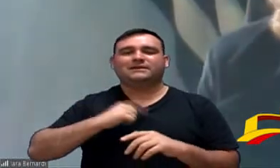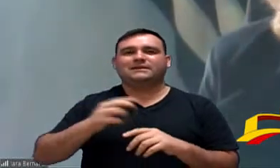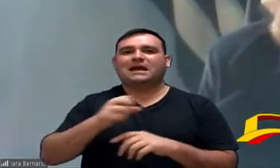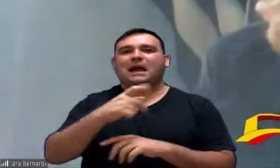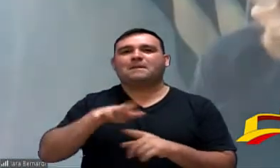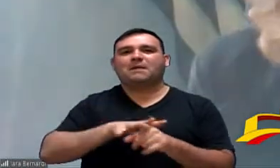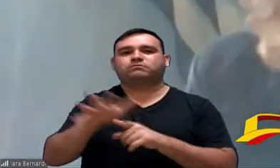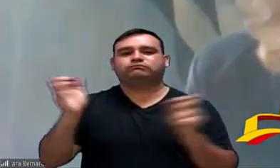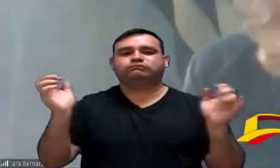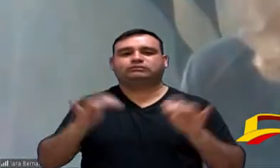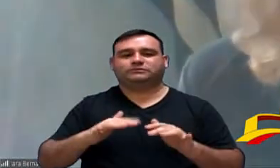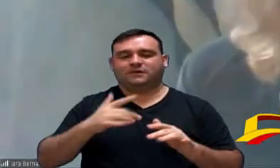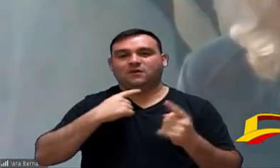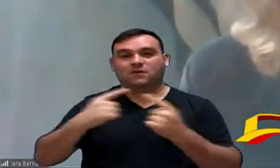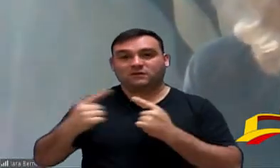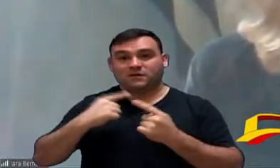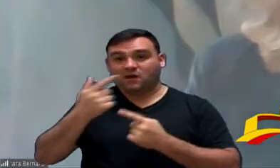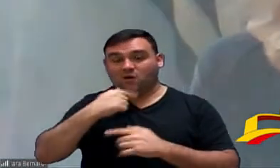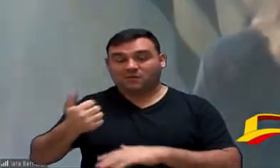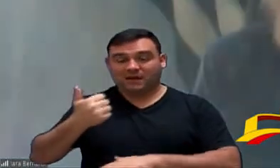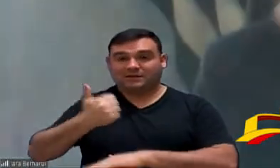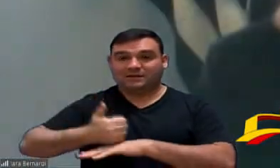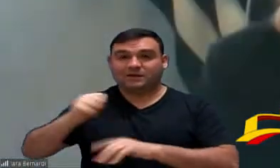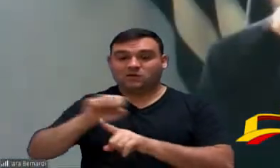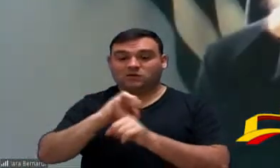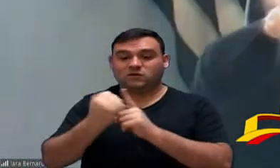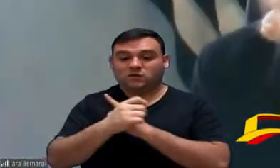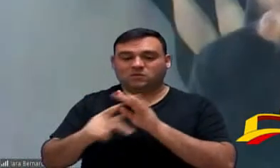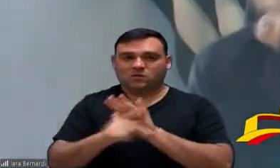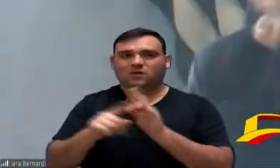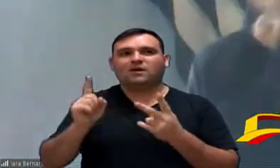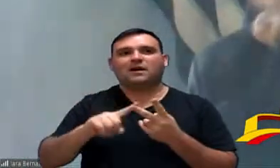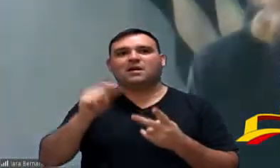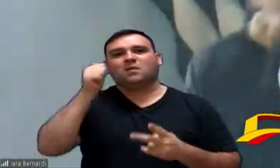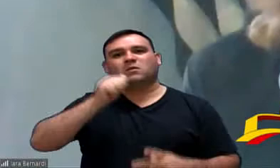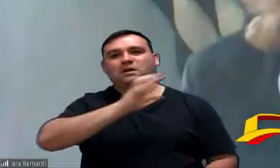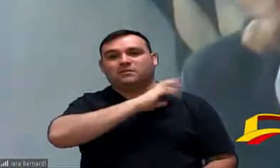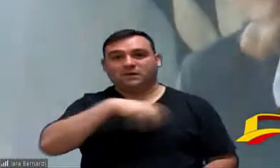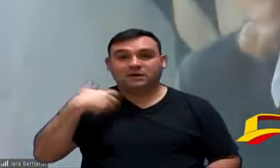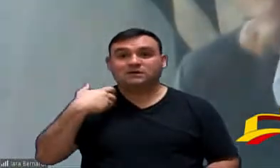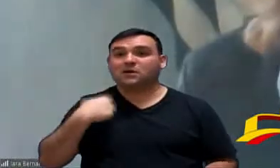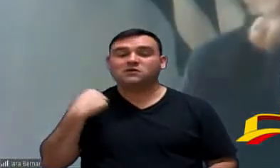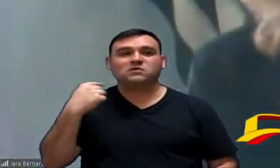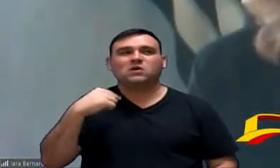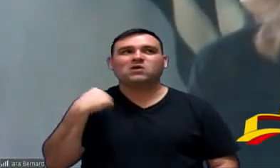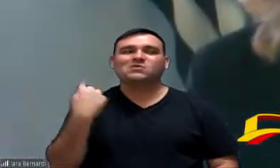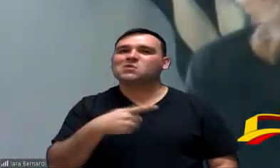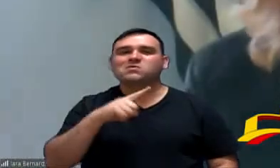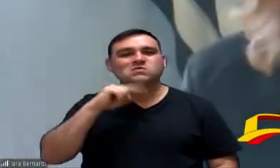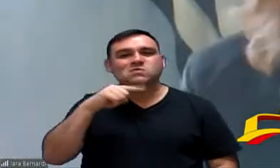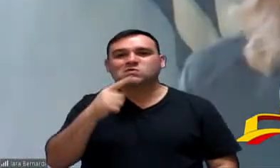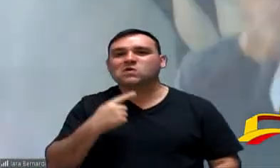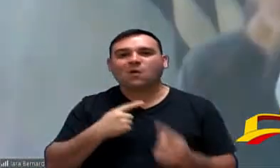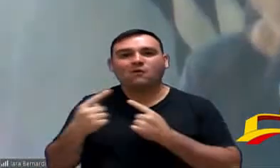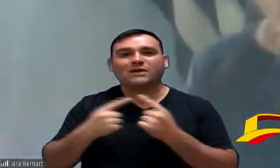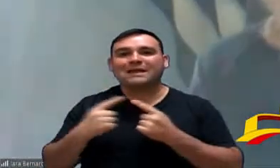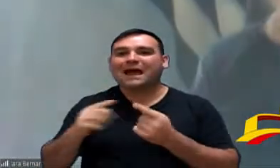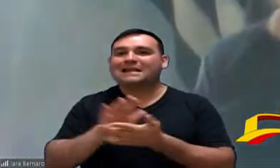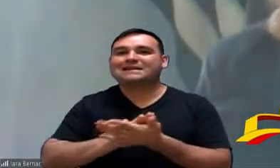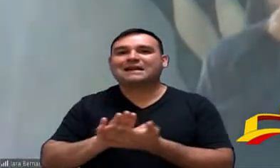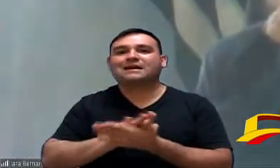com o secretário de assistência social, a senhora primeira-dama, e a gente não conseguiu discutir nada